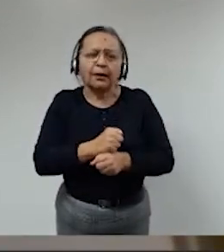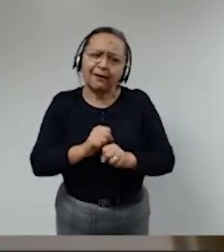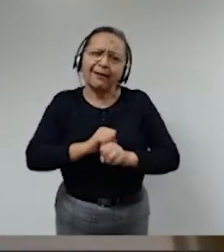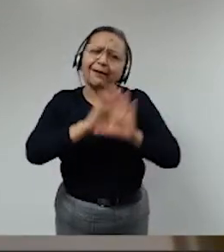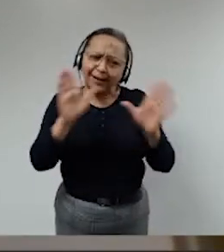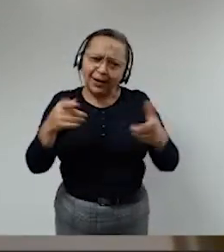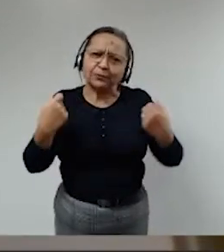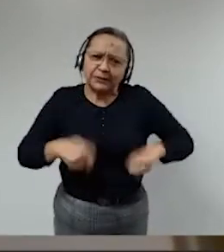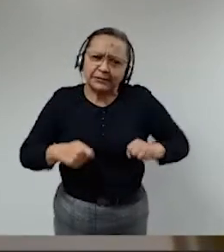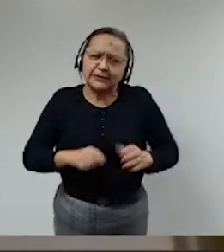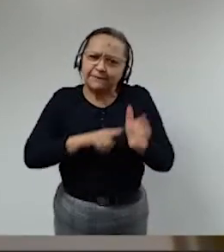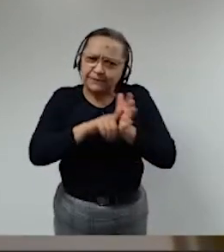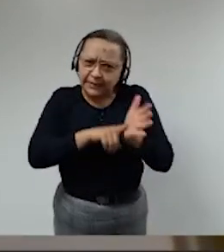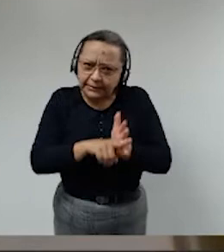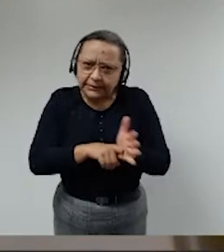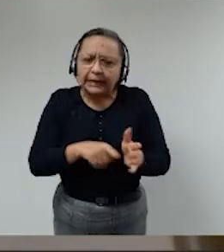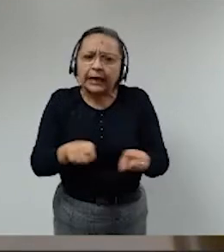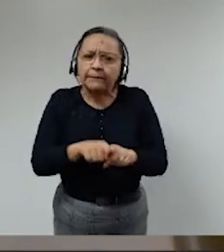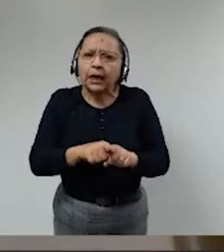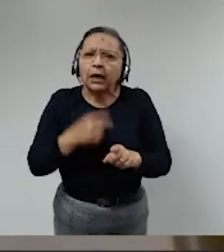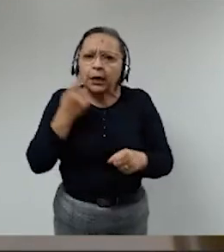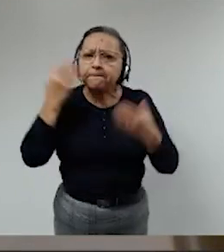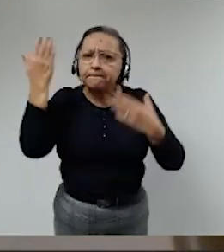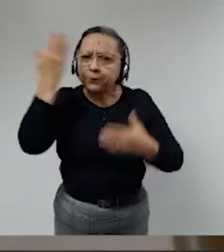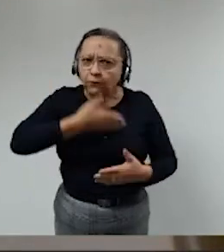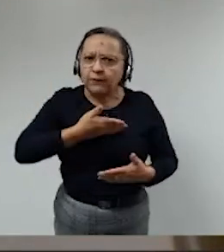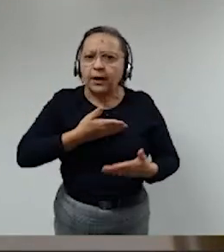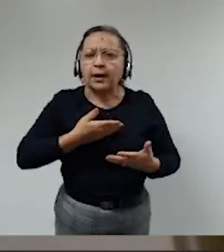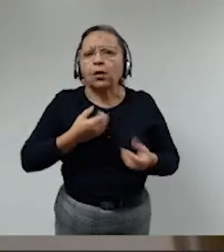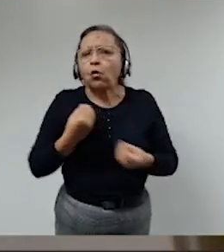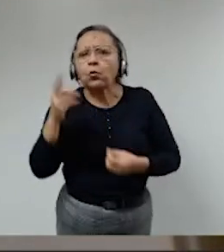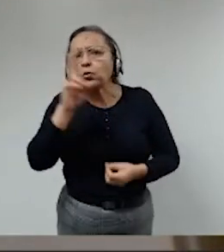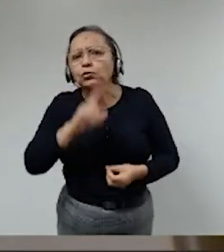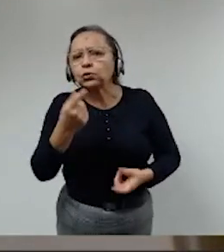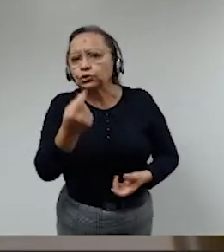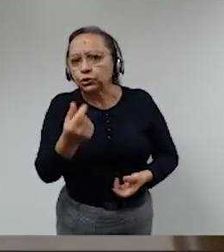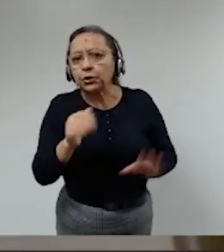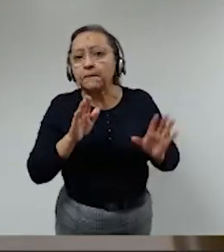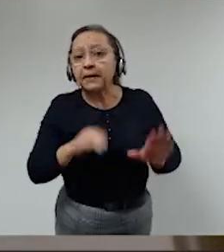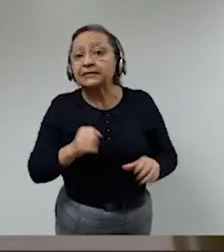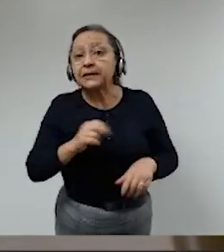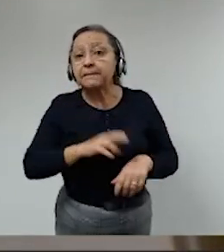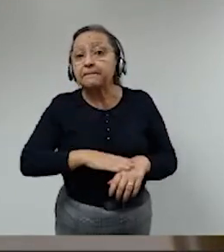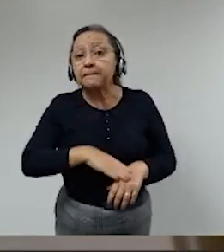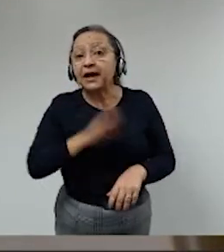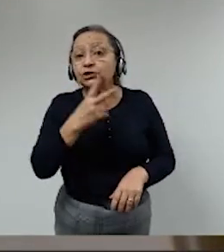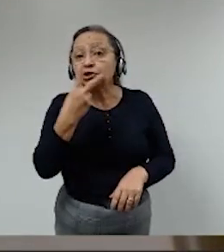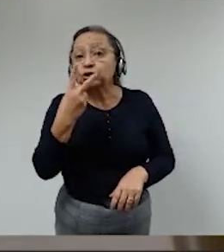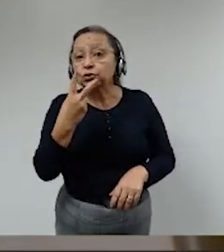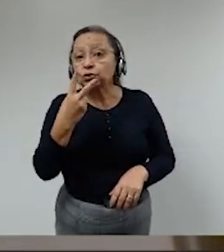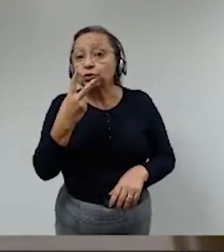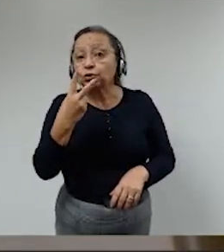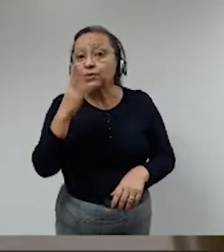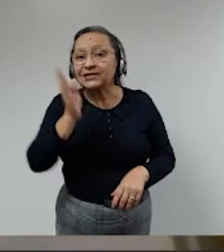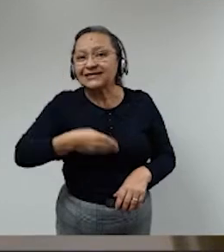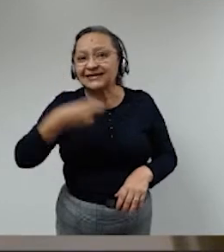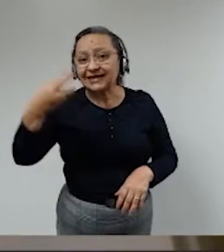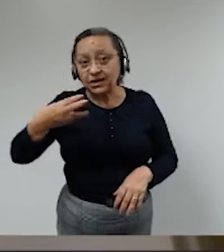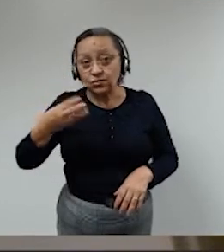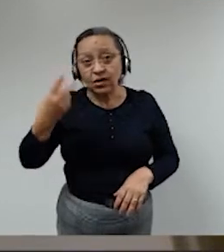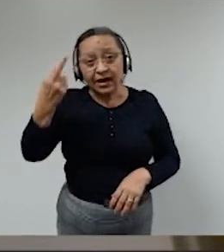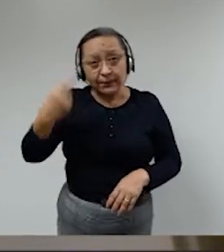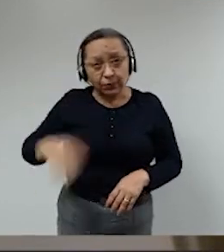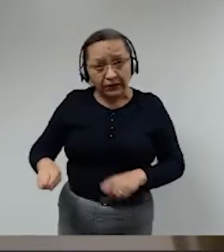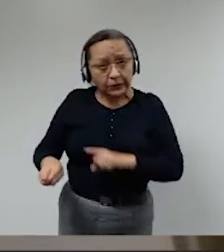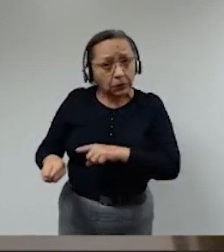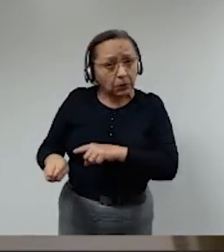necessário fiscalizar e prestar contas, né? Agora, se mais de 2/3, ou cerca de 2/3 foram reprovadas, será que não há